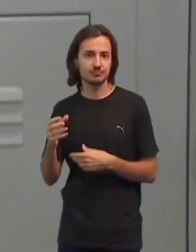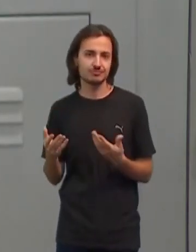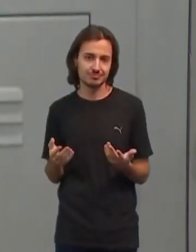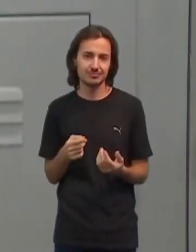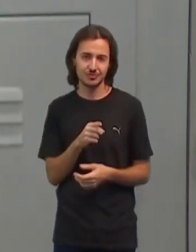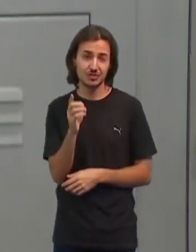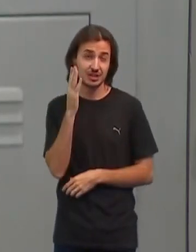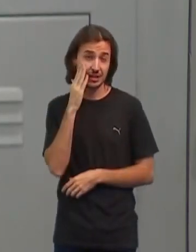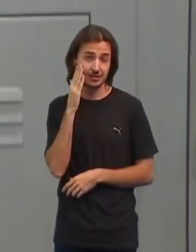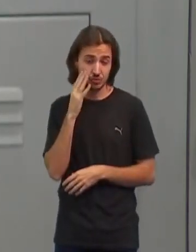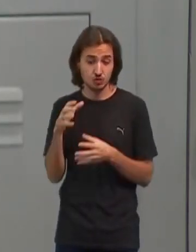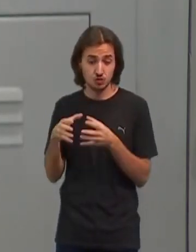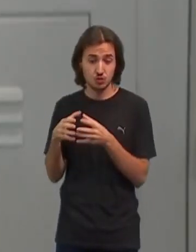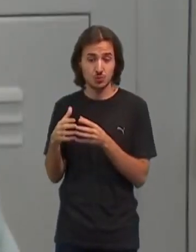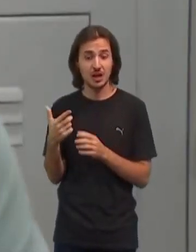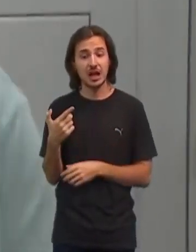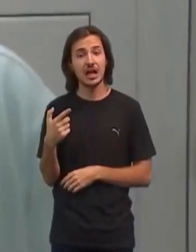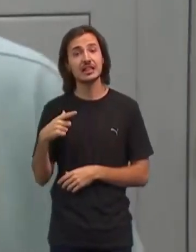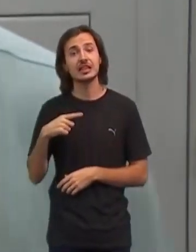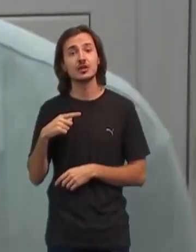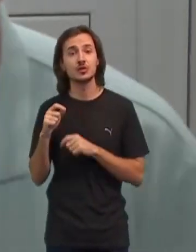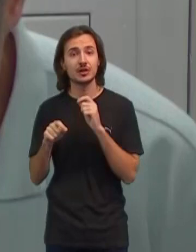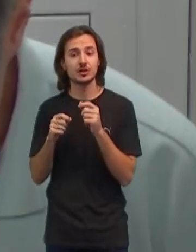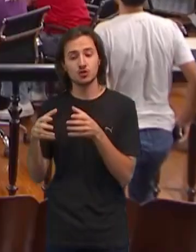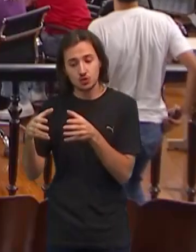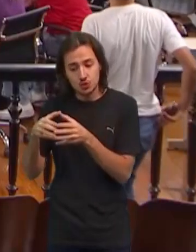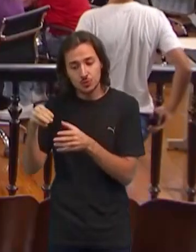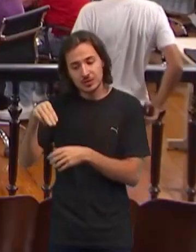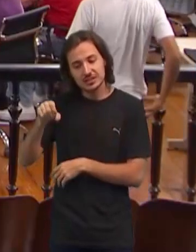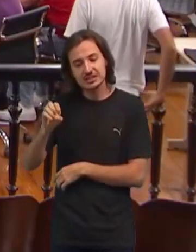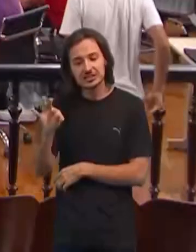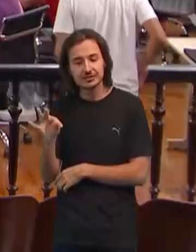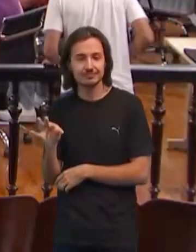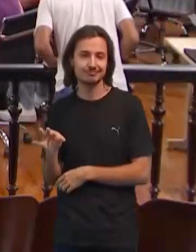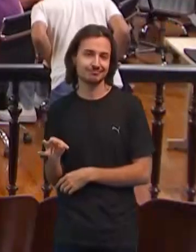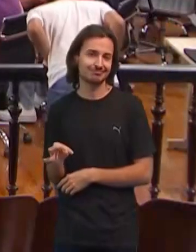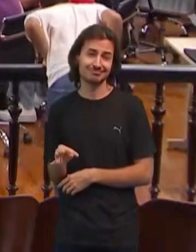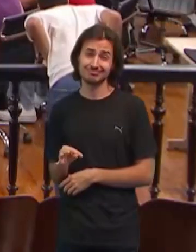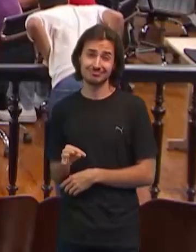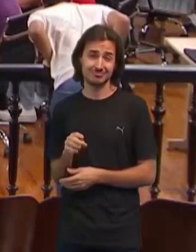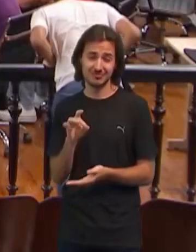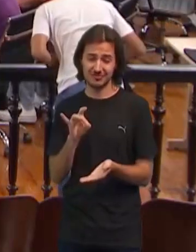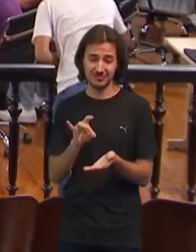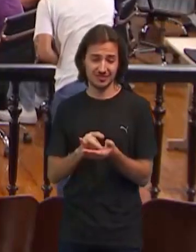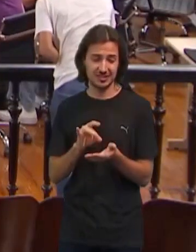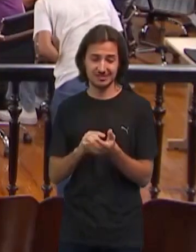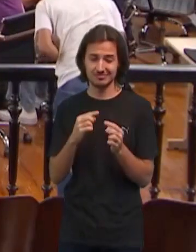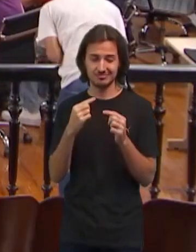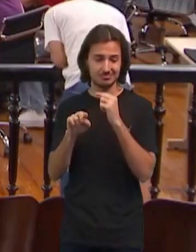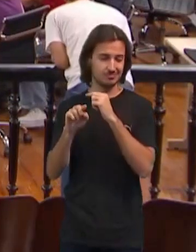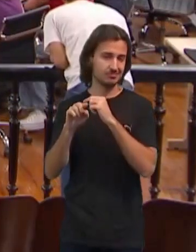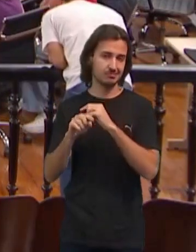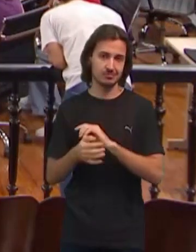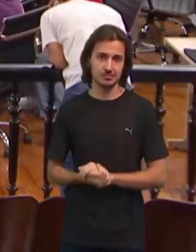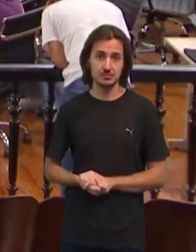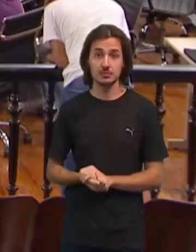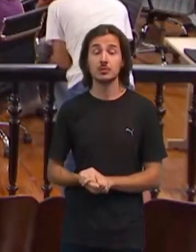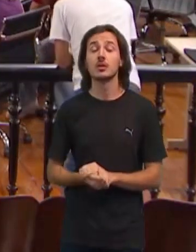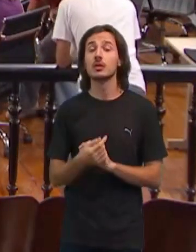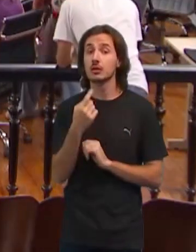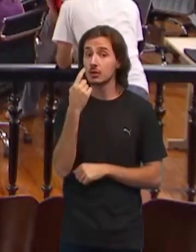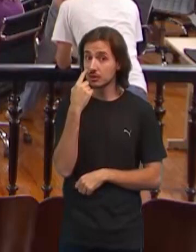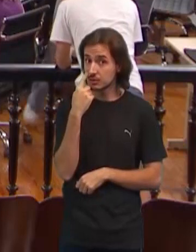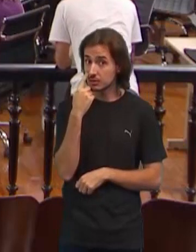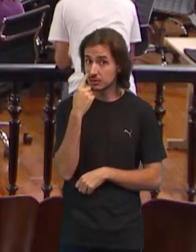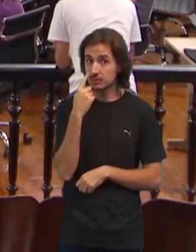de propriedade particular. A gente precisa ter coerência. Pela ordem. Sempre com respeito, todo mundo se posicionando. Aqui é